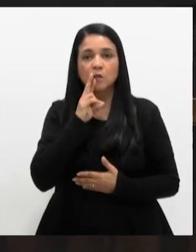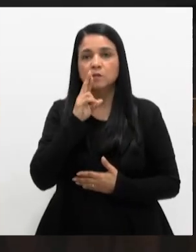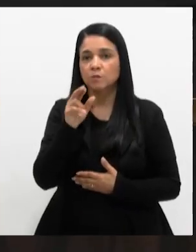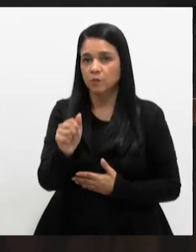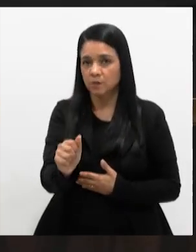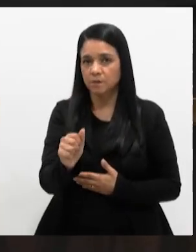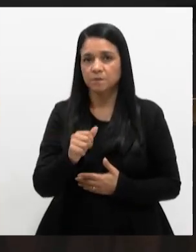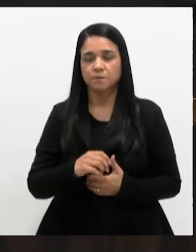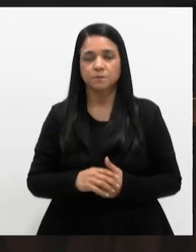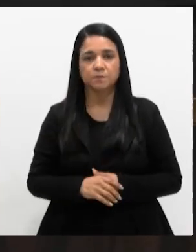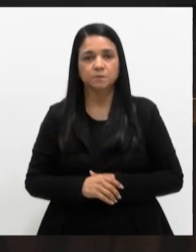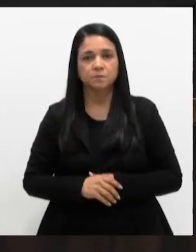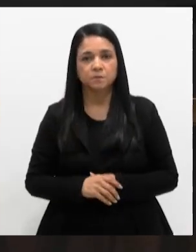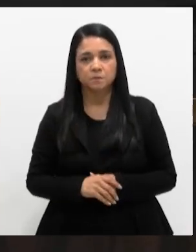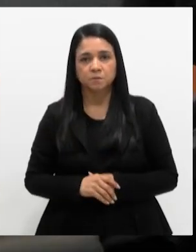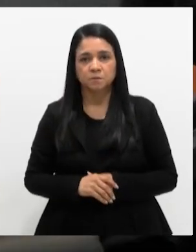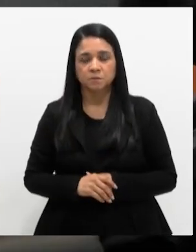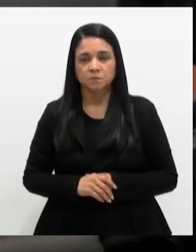Amorim.